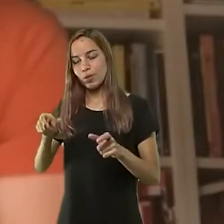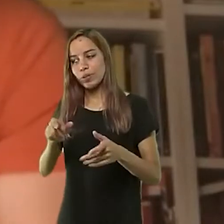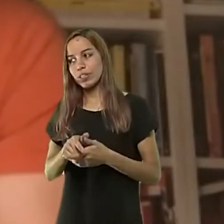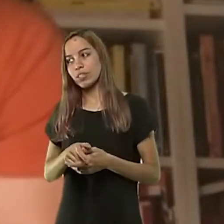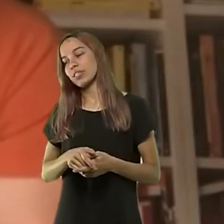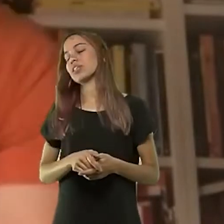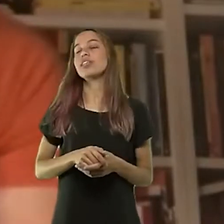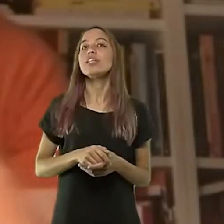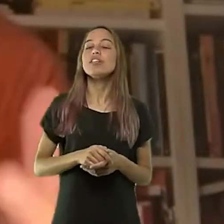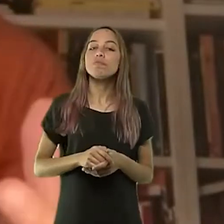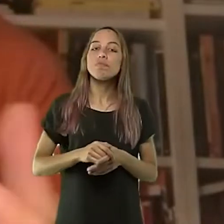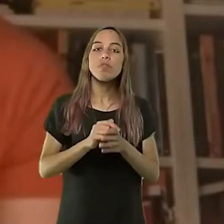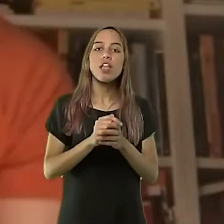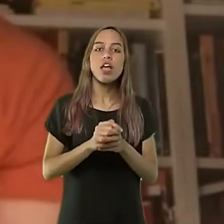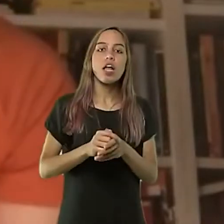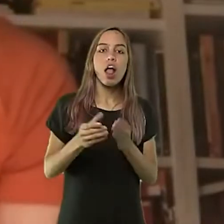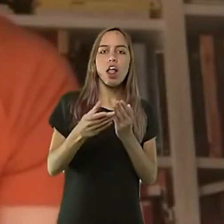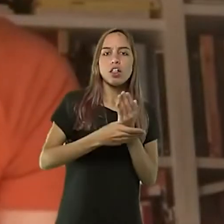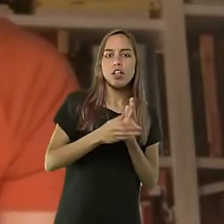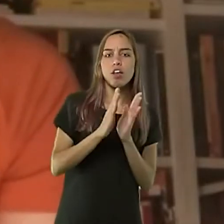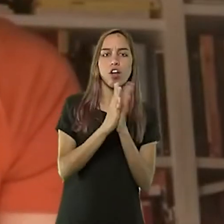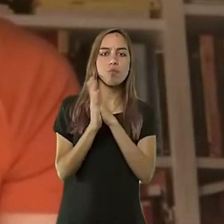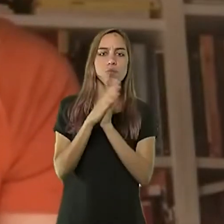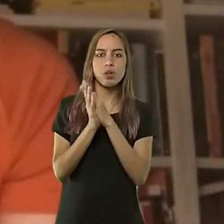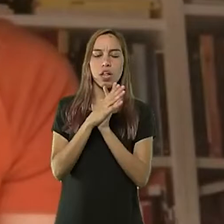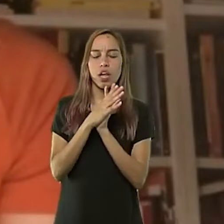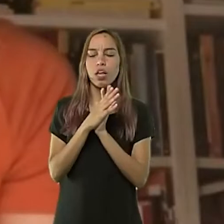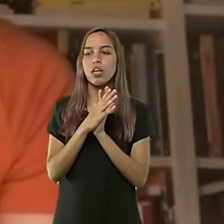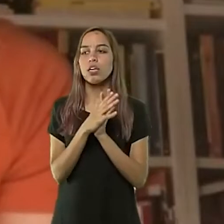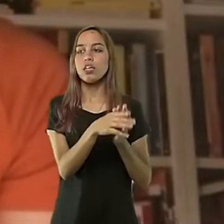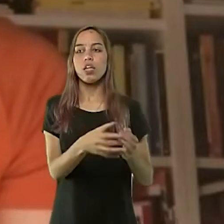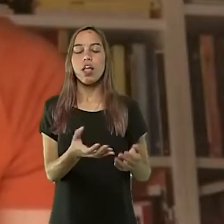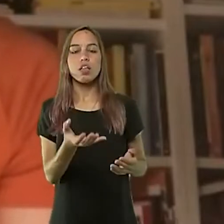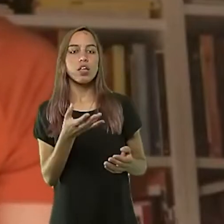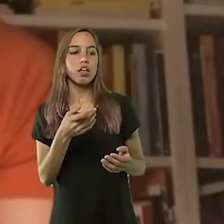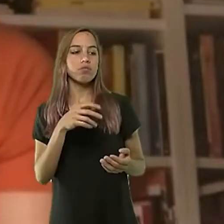ou seja, eu usei a metáfora